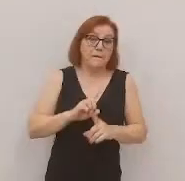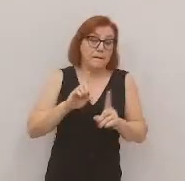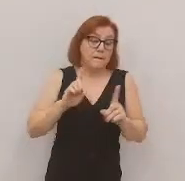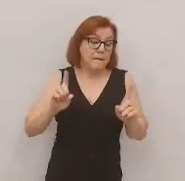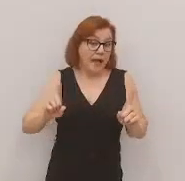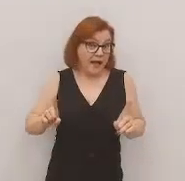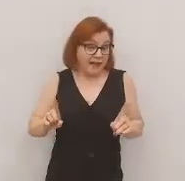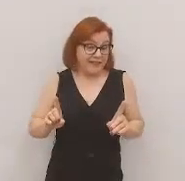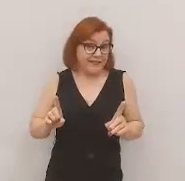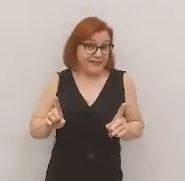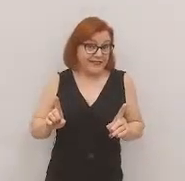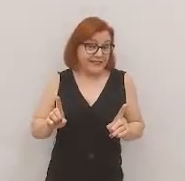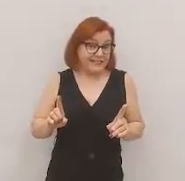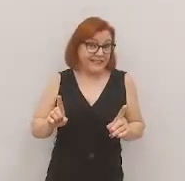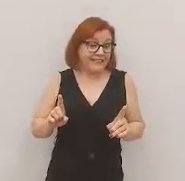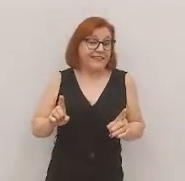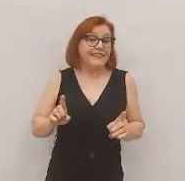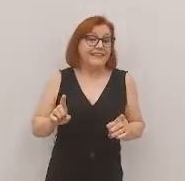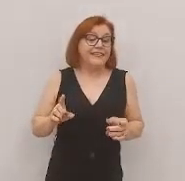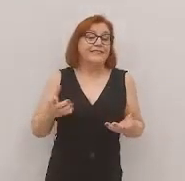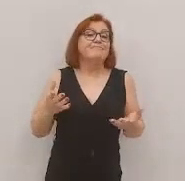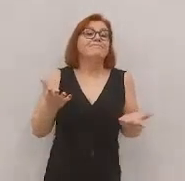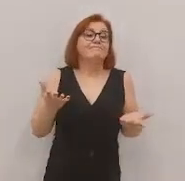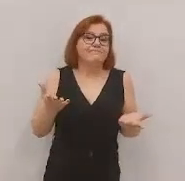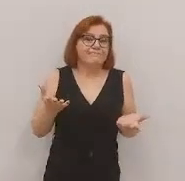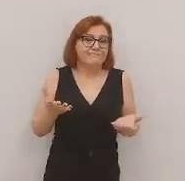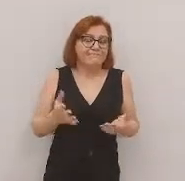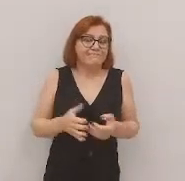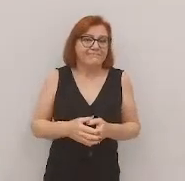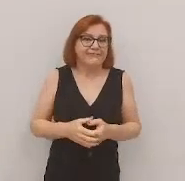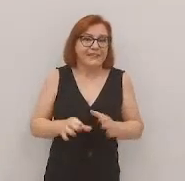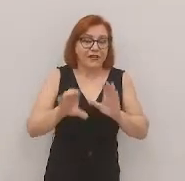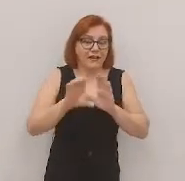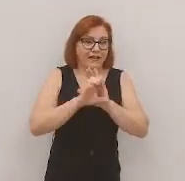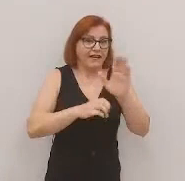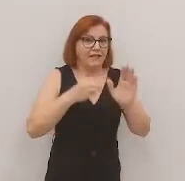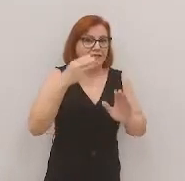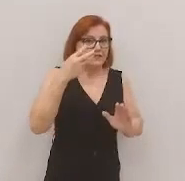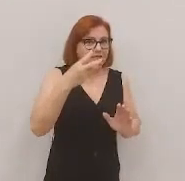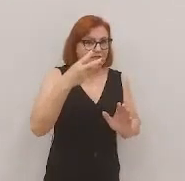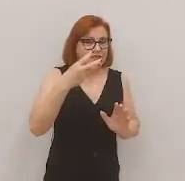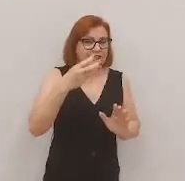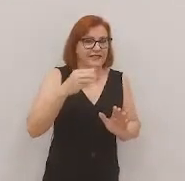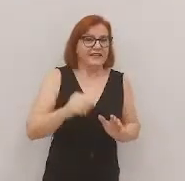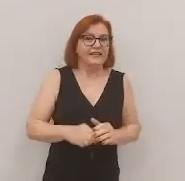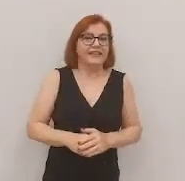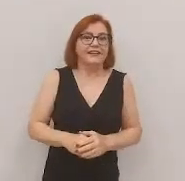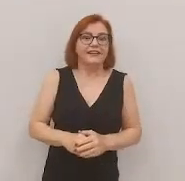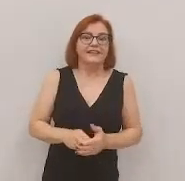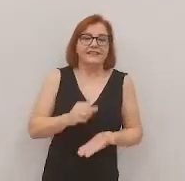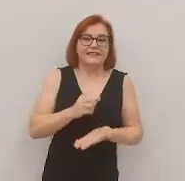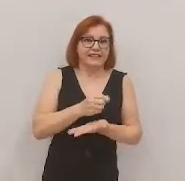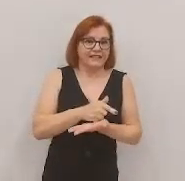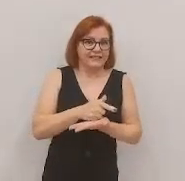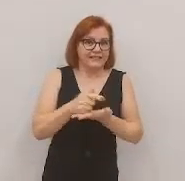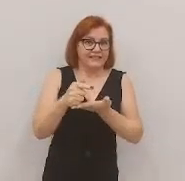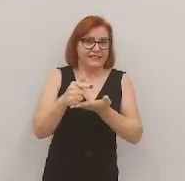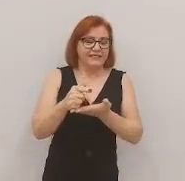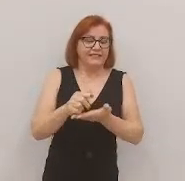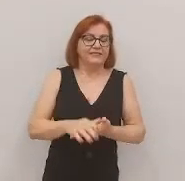de repente, no capítulo 3 de Gênesis,